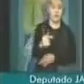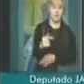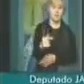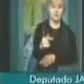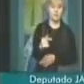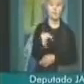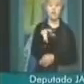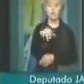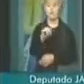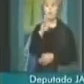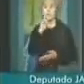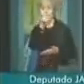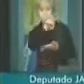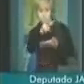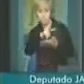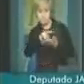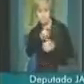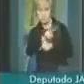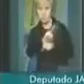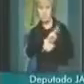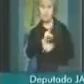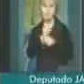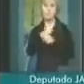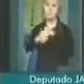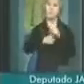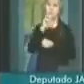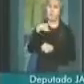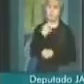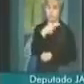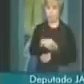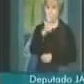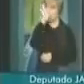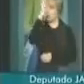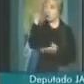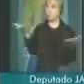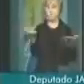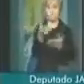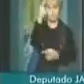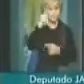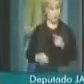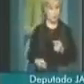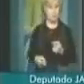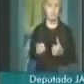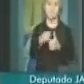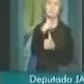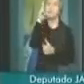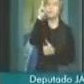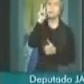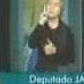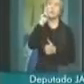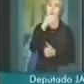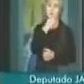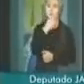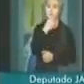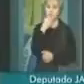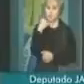o teu filho de 7 anos, vai assistir o ano que vem. Se nós aqui não tomámos uma providência agora. Primeira historinha, um